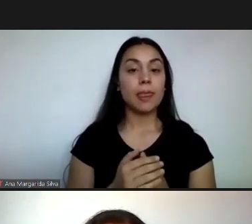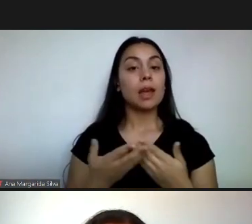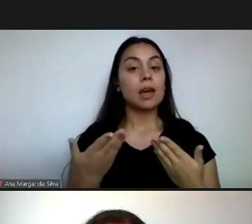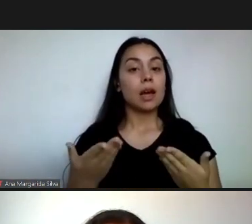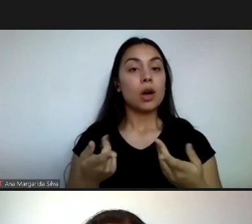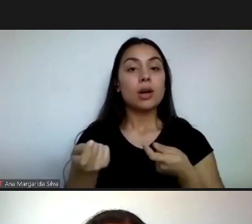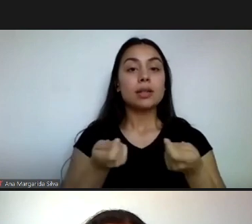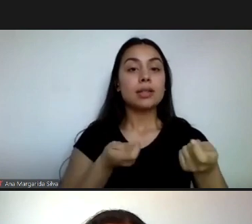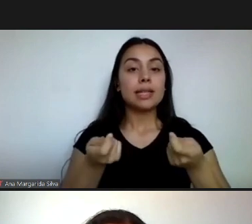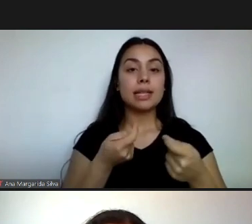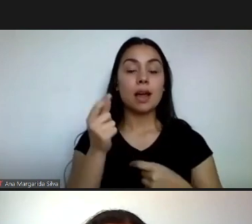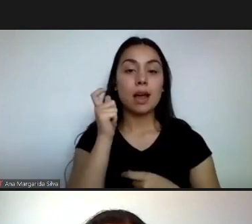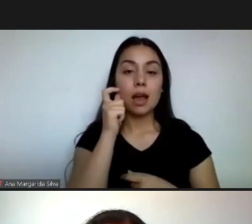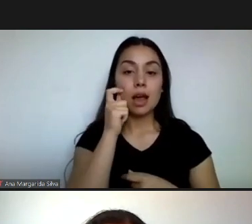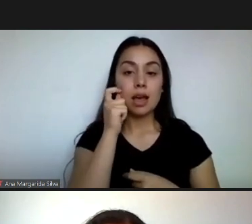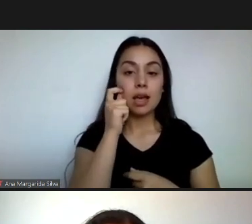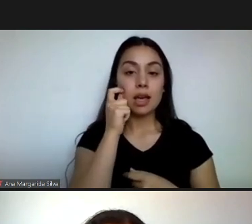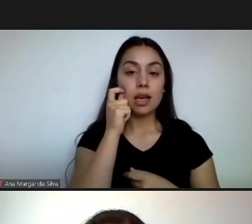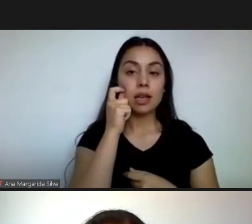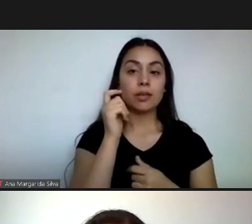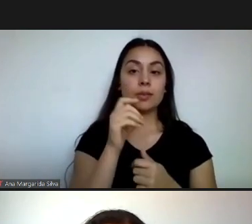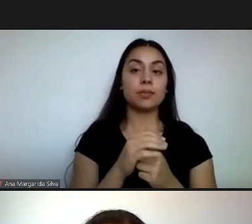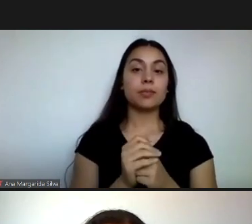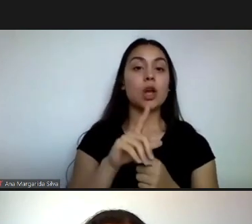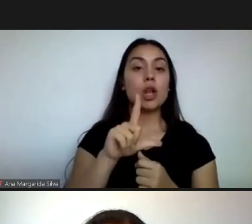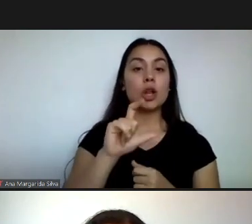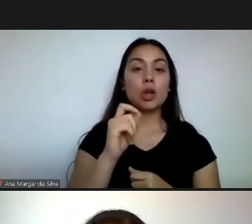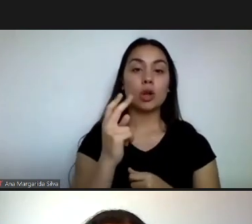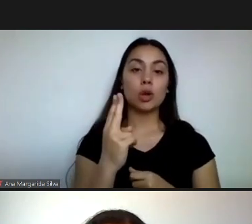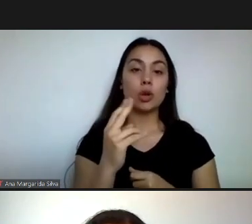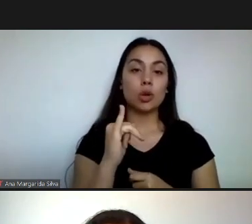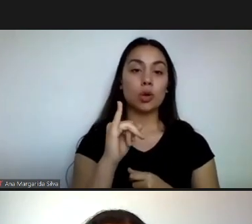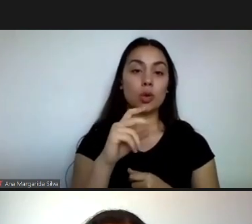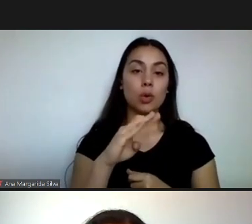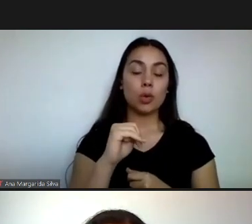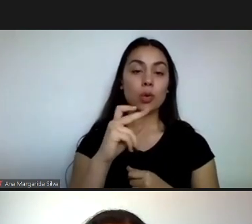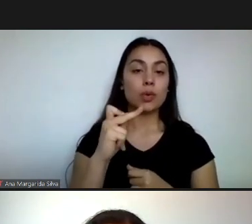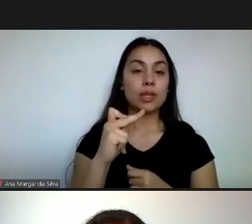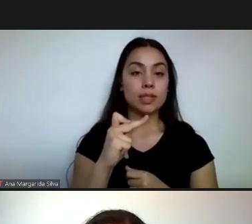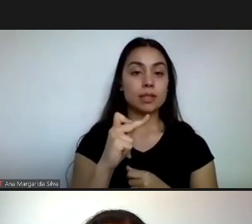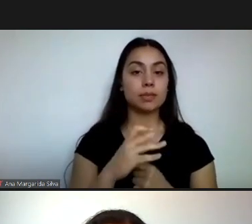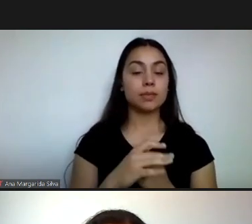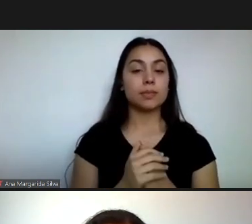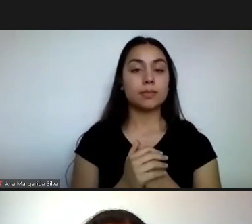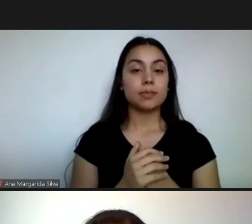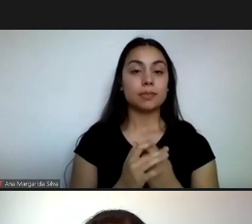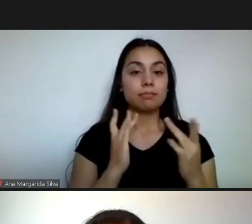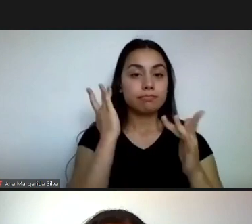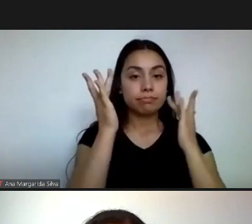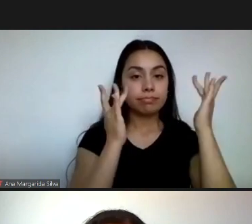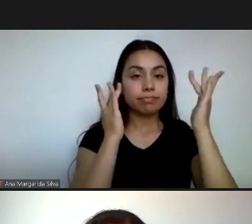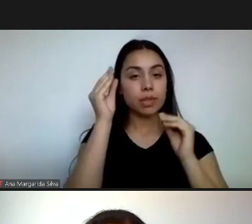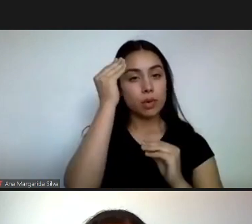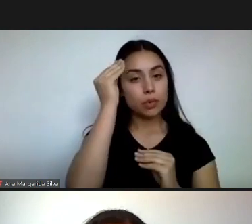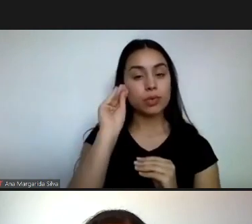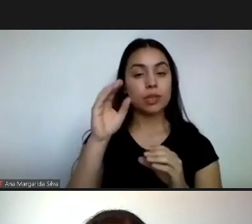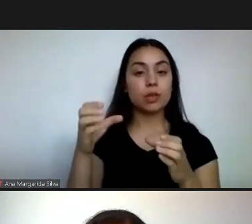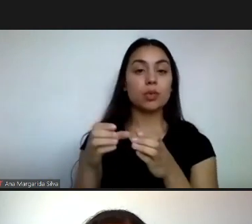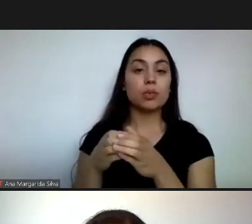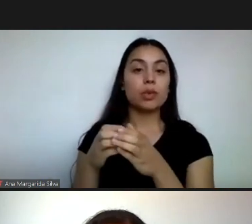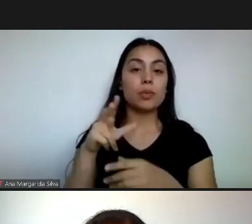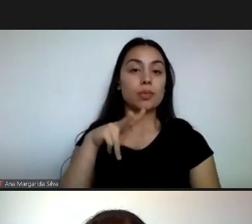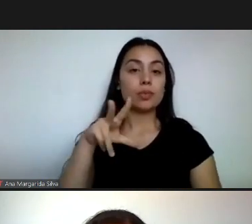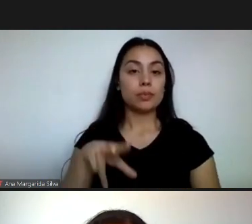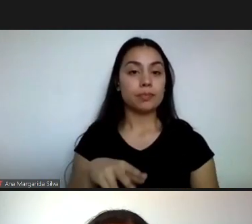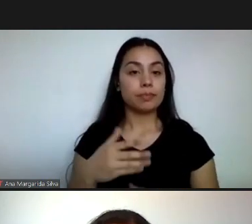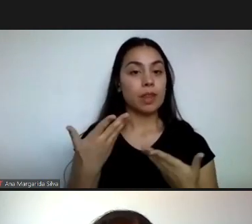professora doutora Luísa Semedo, doutora em Filosofia Política e Ética e conselheira das comunidades portuguesas, a quem